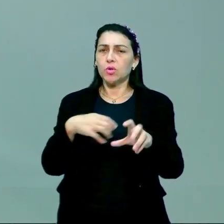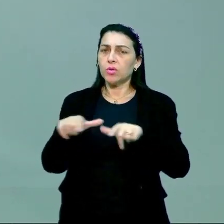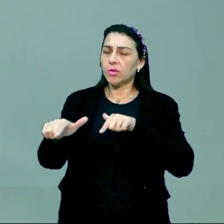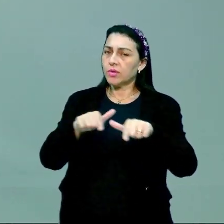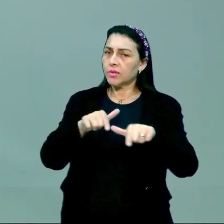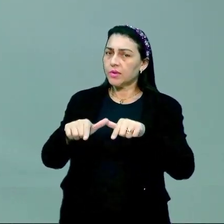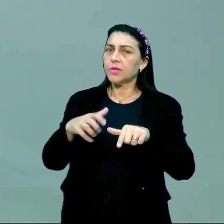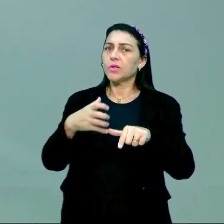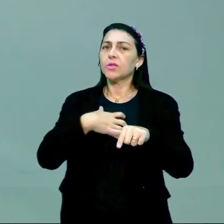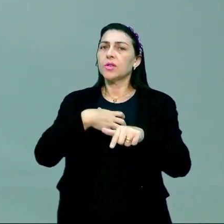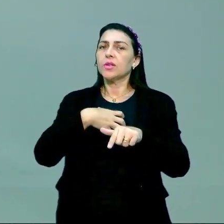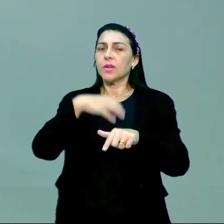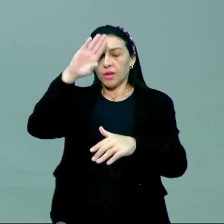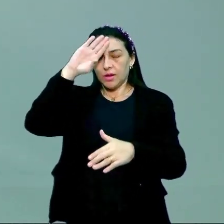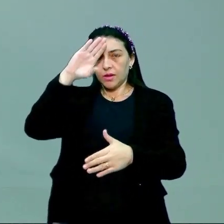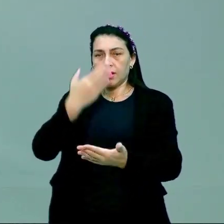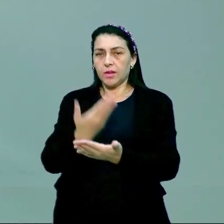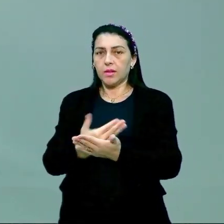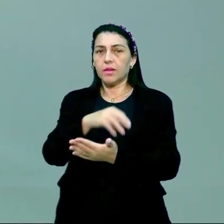trabalhar, crença,